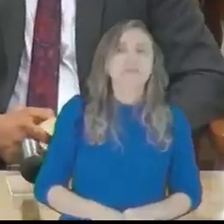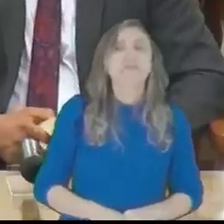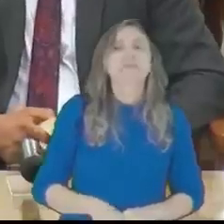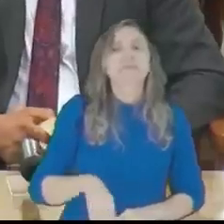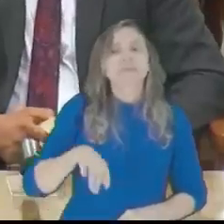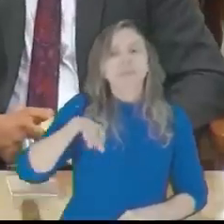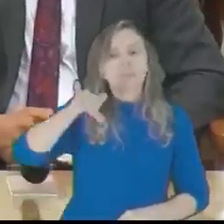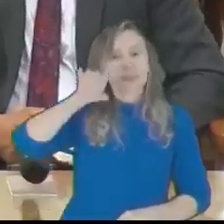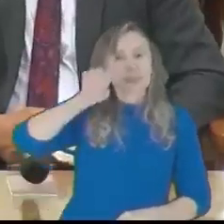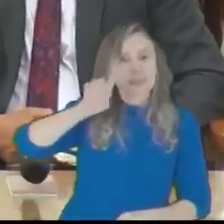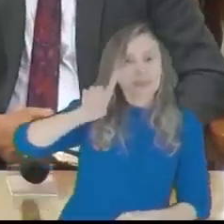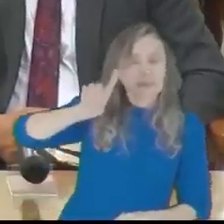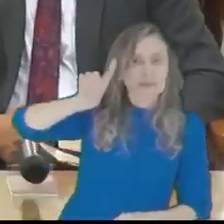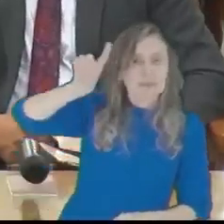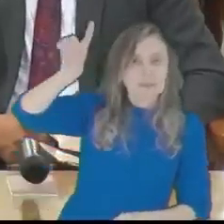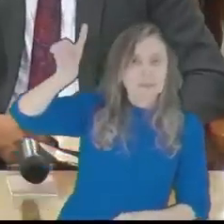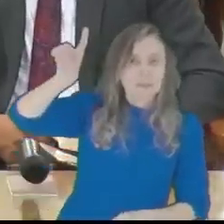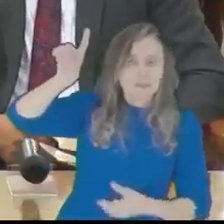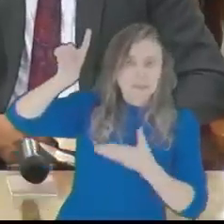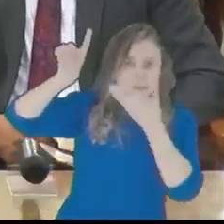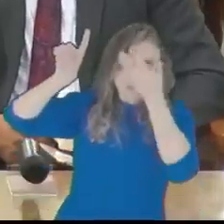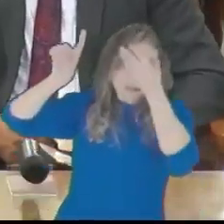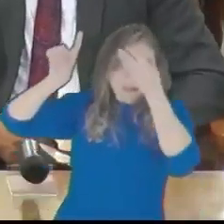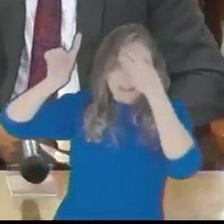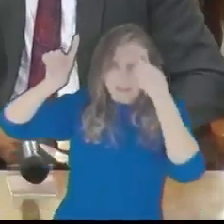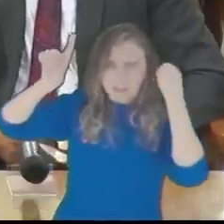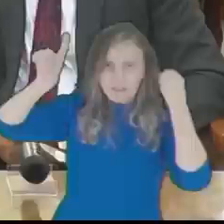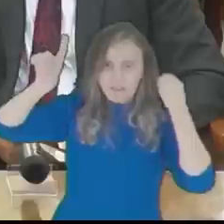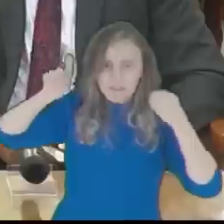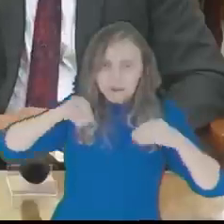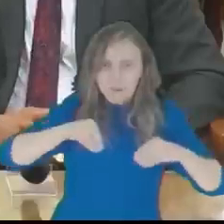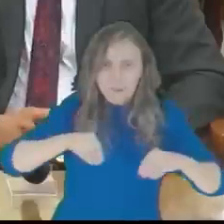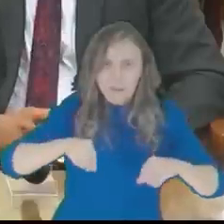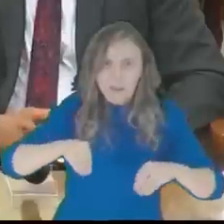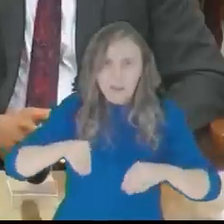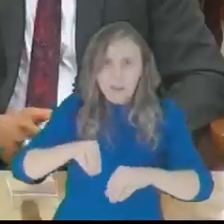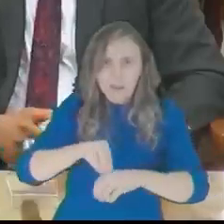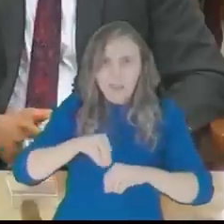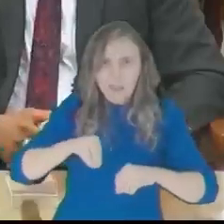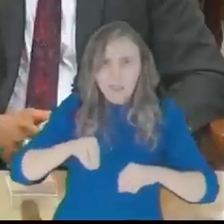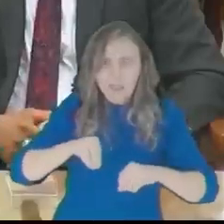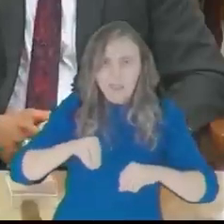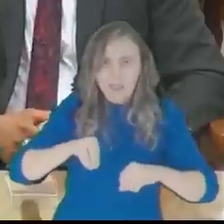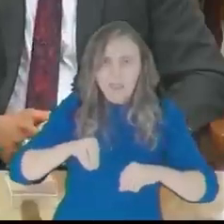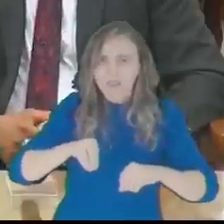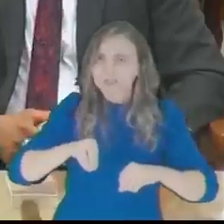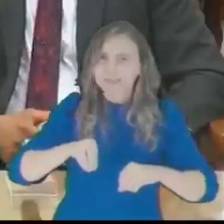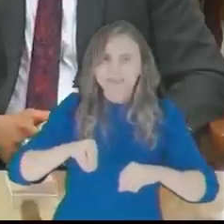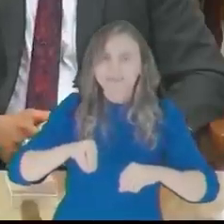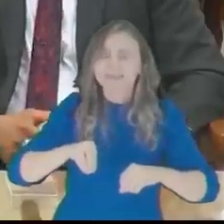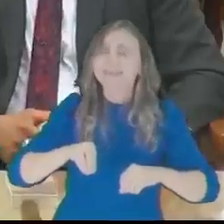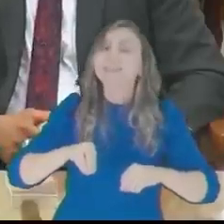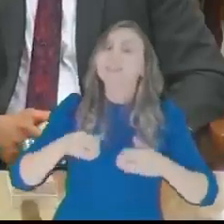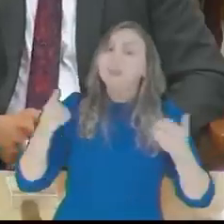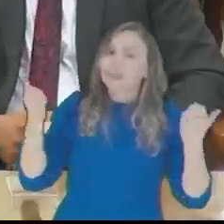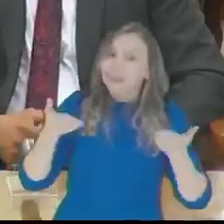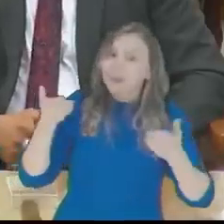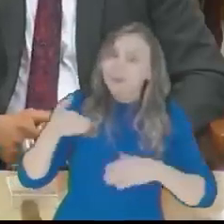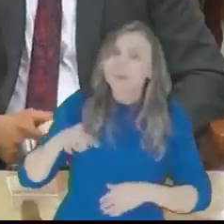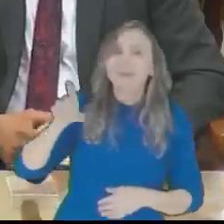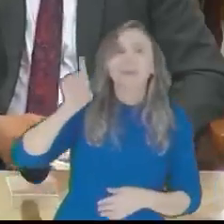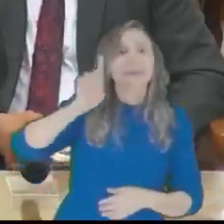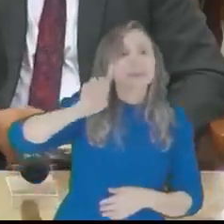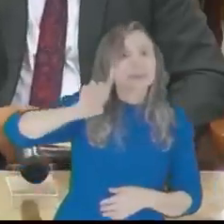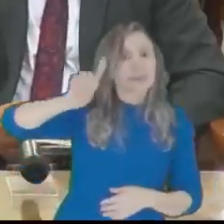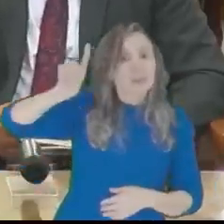Deus não esqueceu da areia. Hoje Deus está trabalhando com as... Me ajude. Hoje Deus está trabalhando